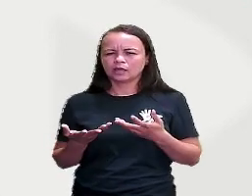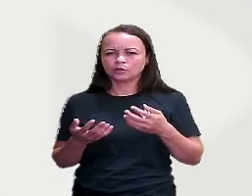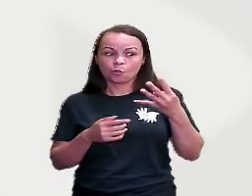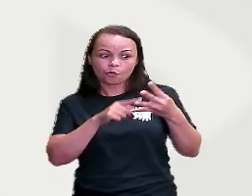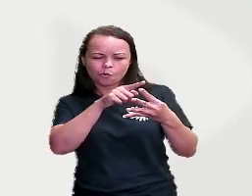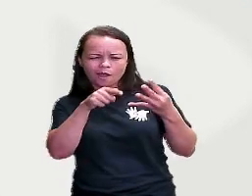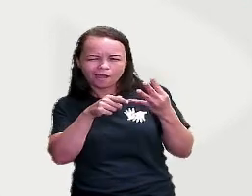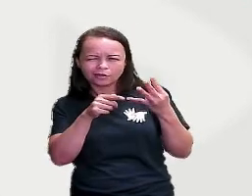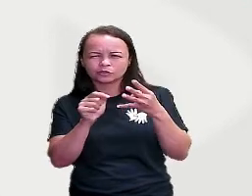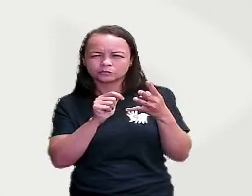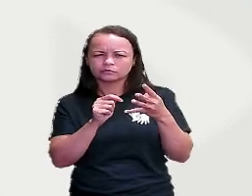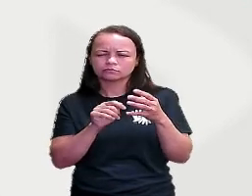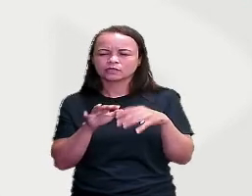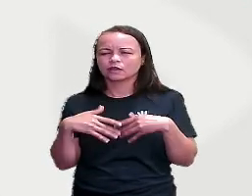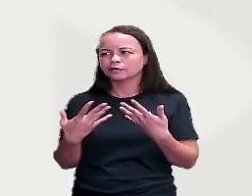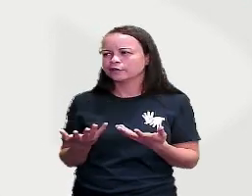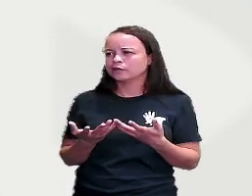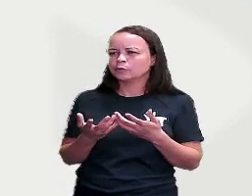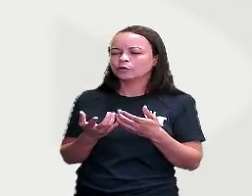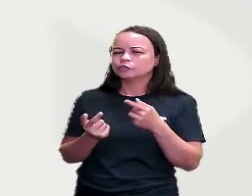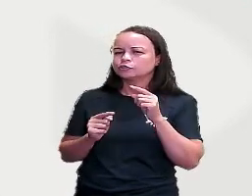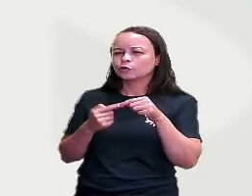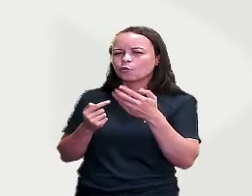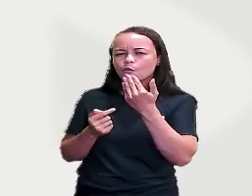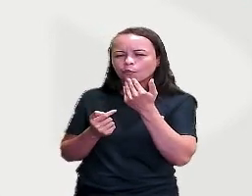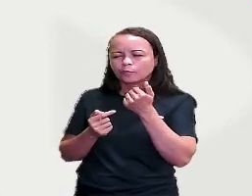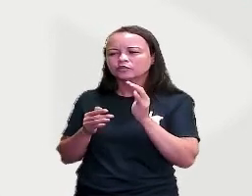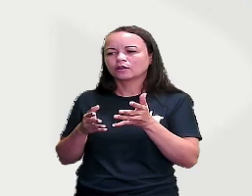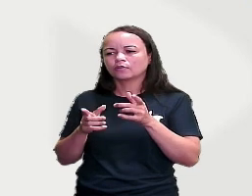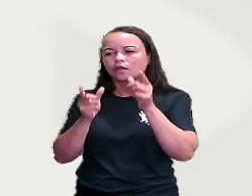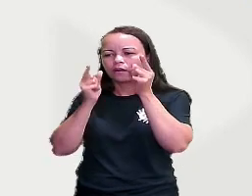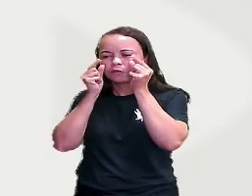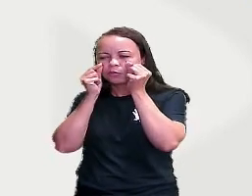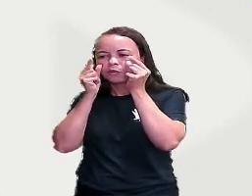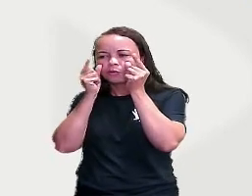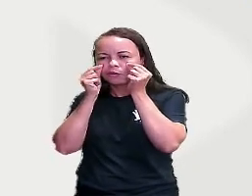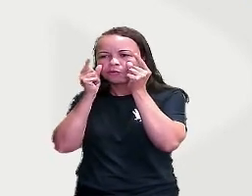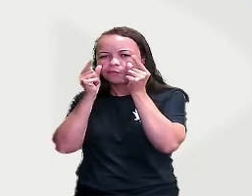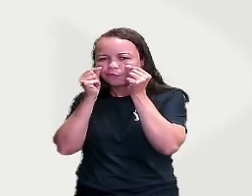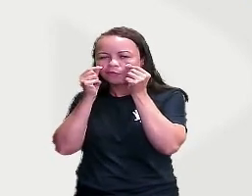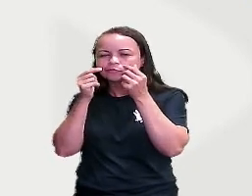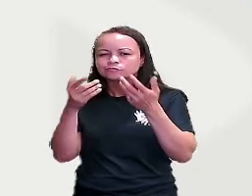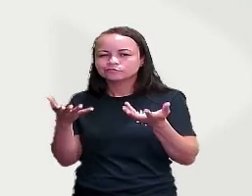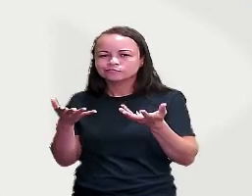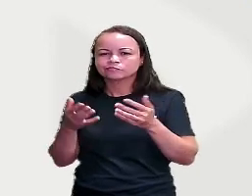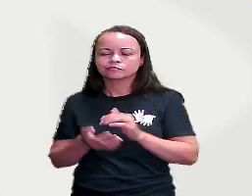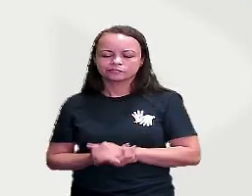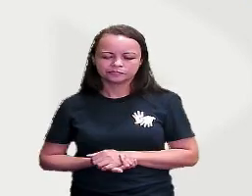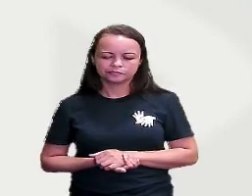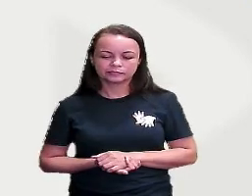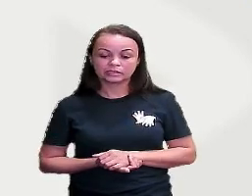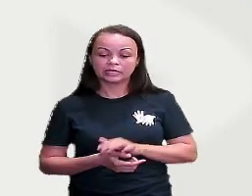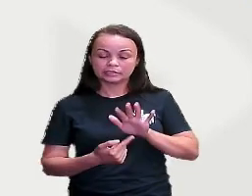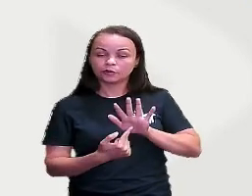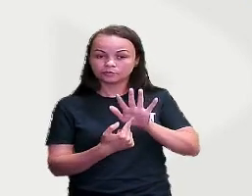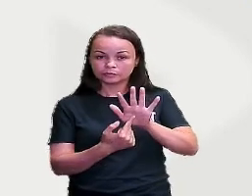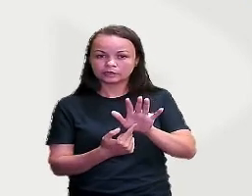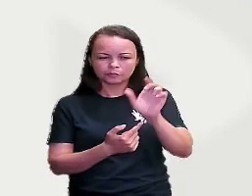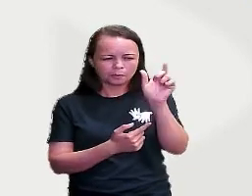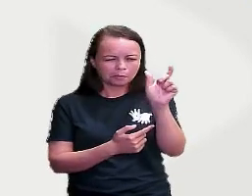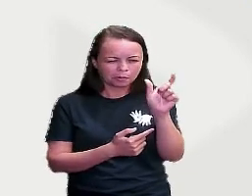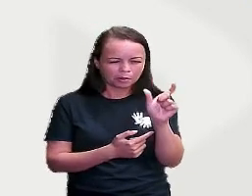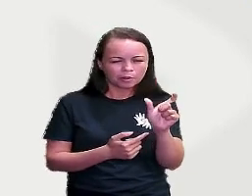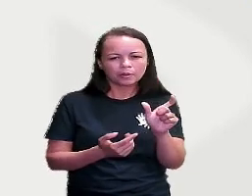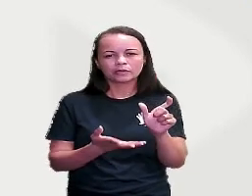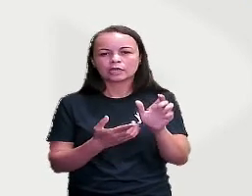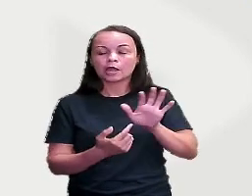dá um sono. E aí a gente percebe essas palavrinhas aí, ó, que está representando o som,